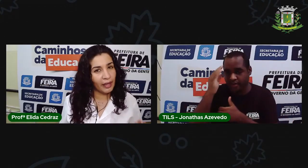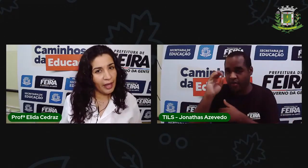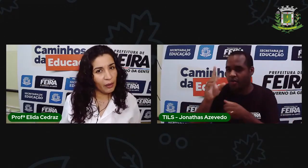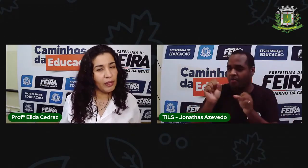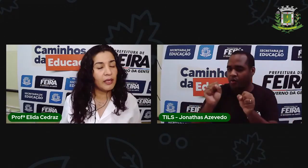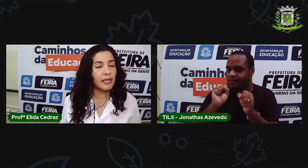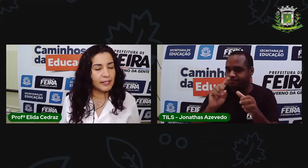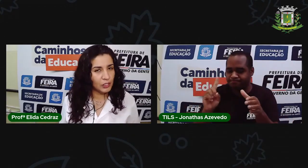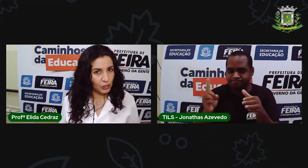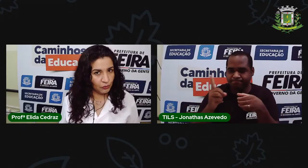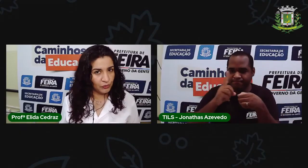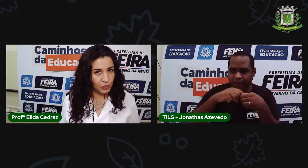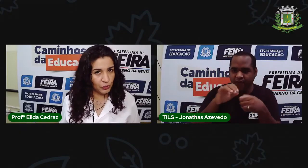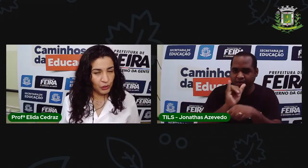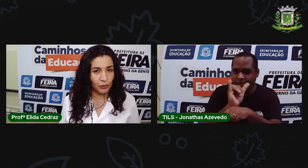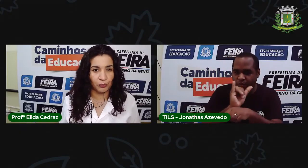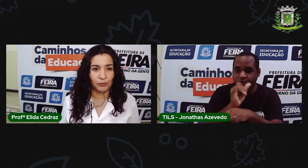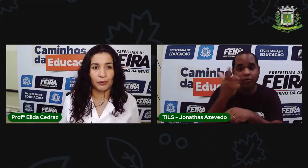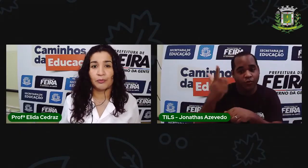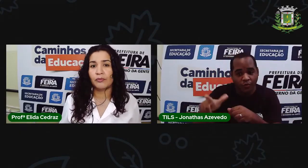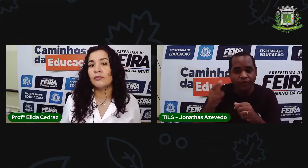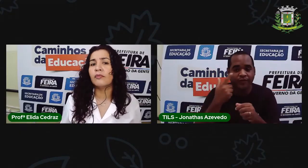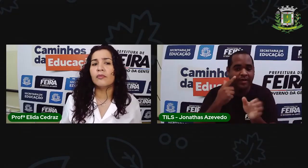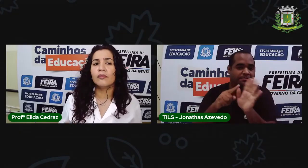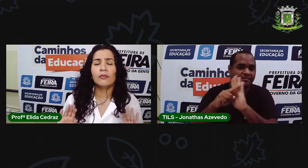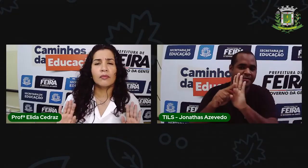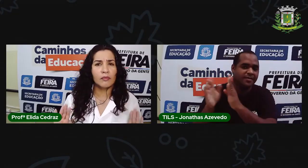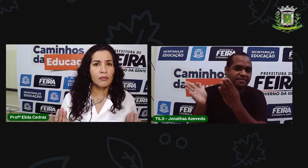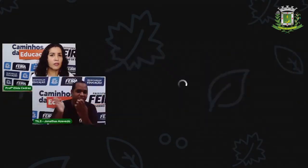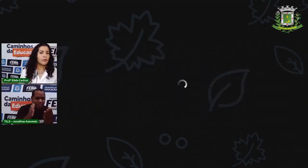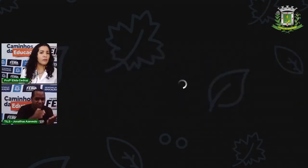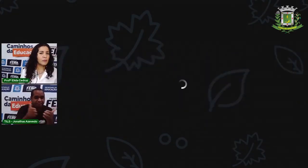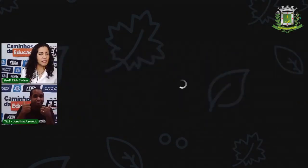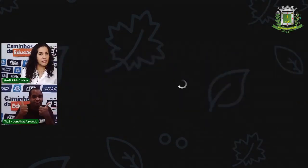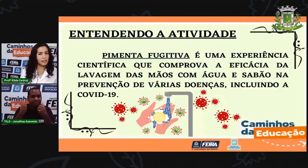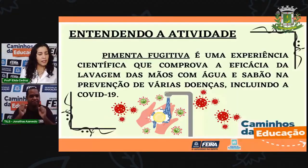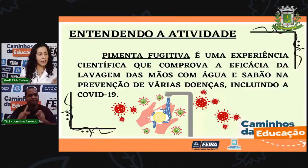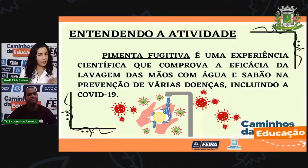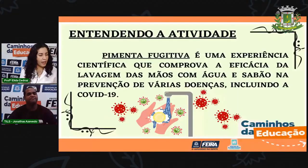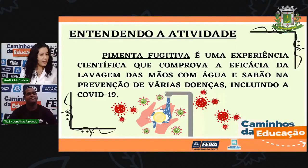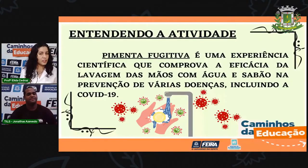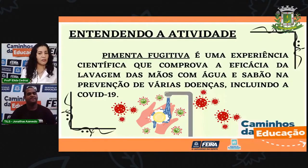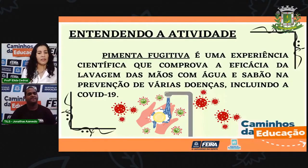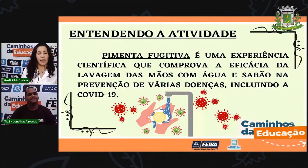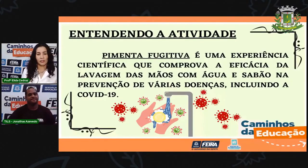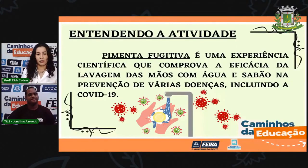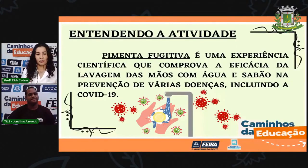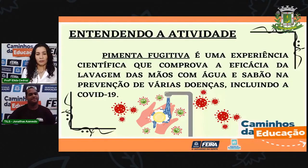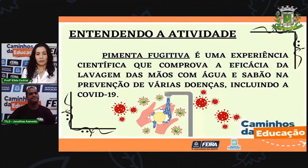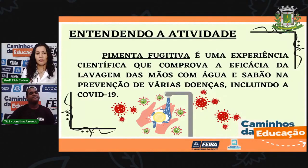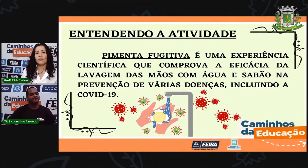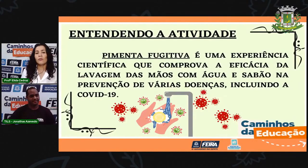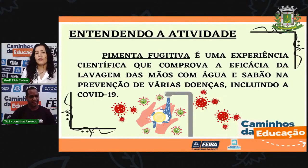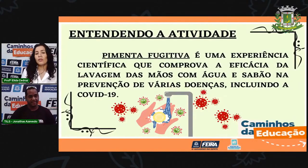voltar à aula e assistir o vídeo de novo. Vamos entender essa atividade.